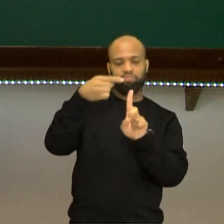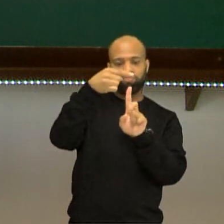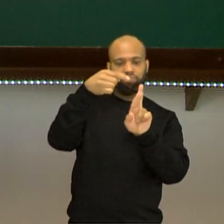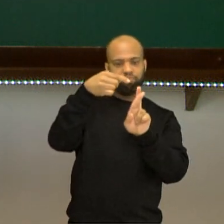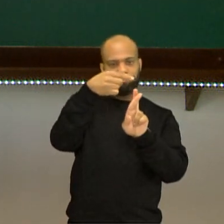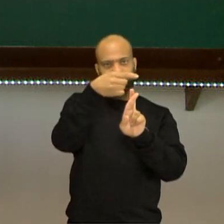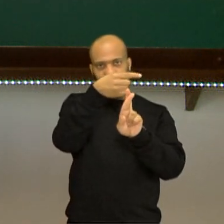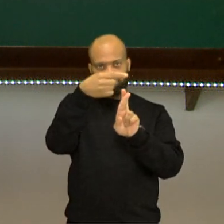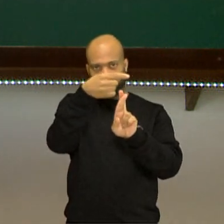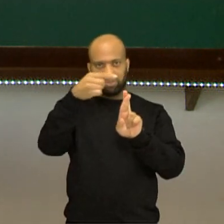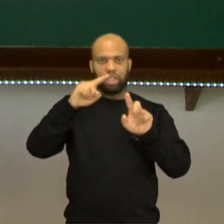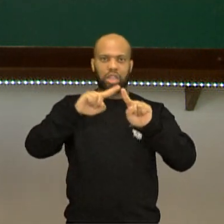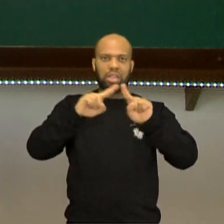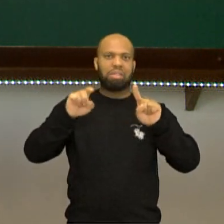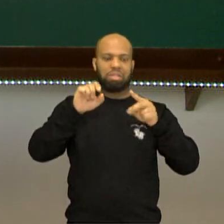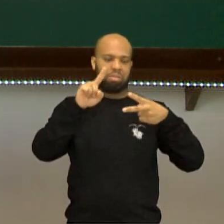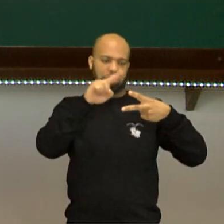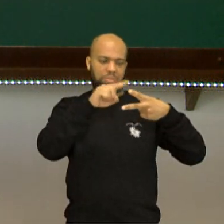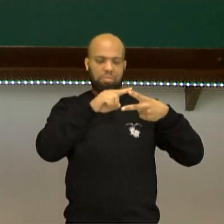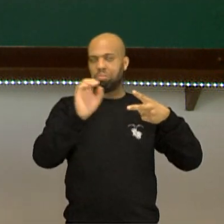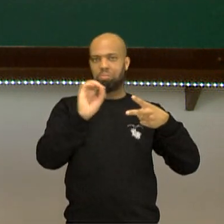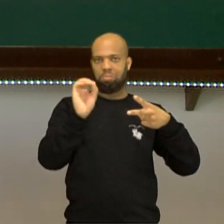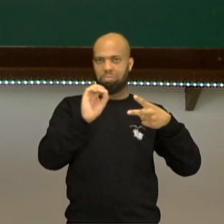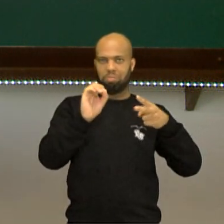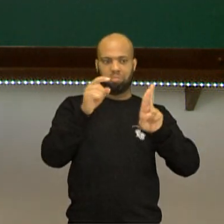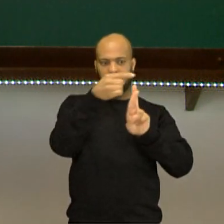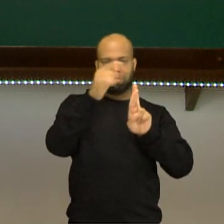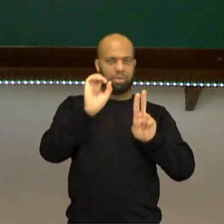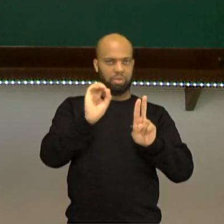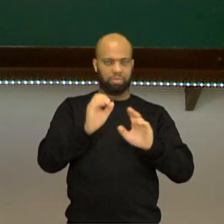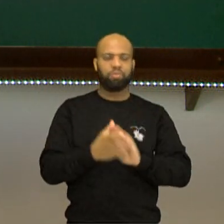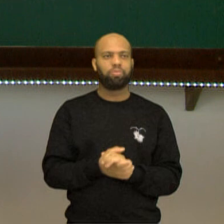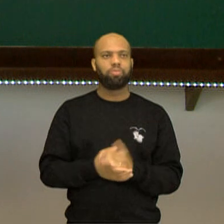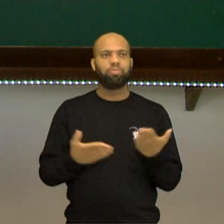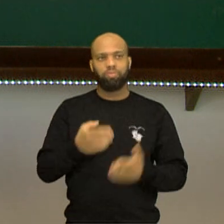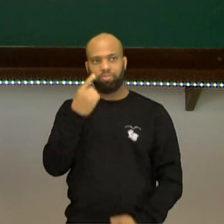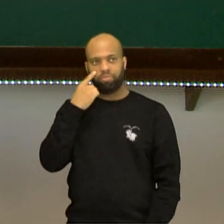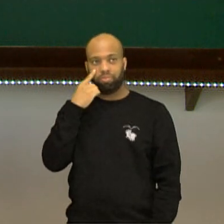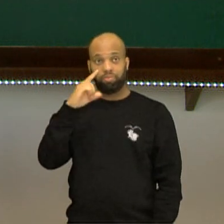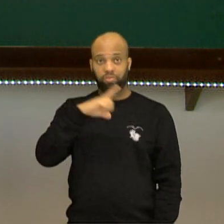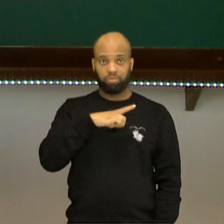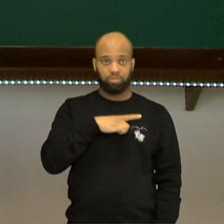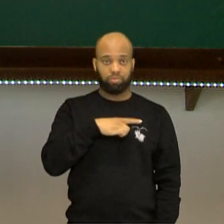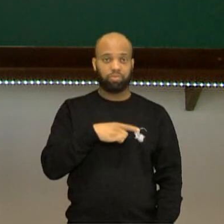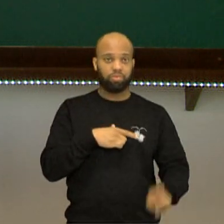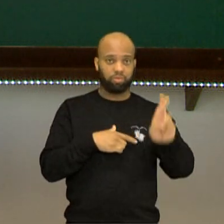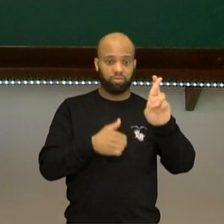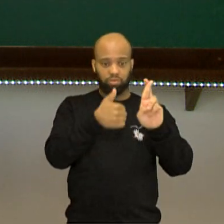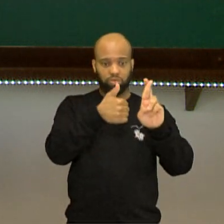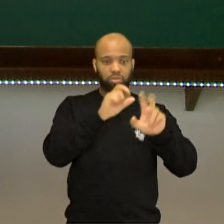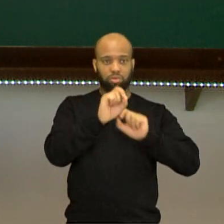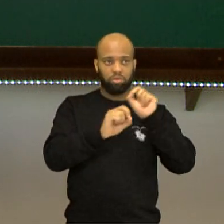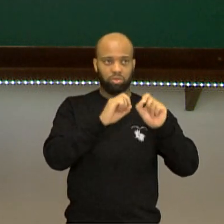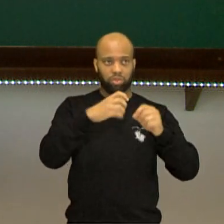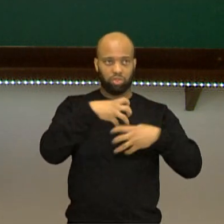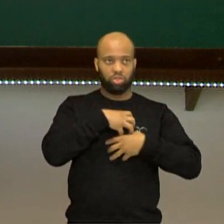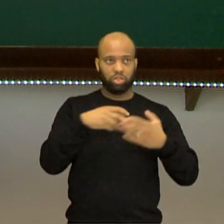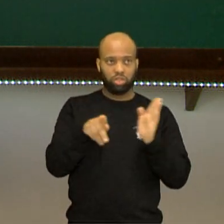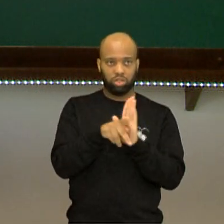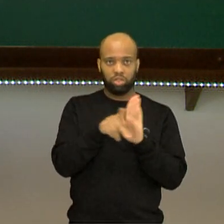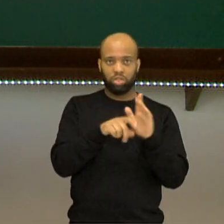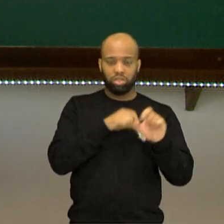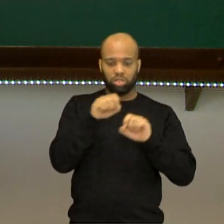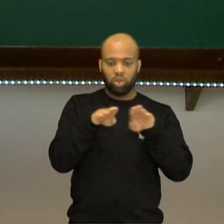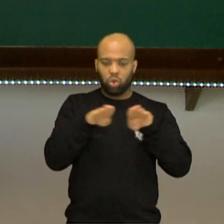tem a setinha, ok? Beleza. Então, veja esse vetor 1 aqui. O vetor 1 ele é um vetor horizontal que está